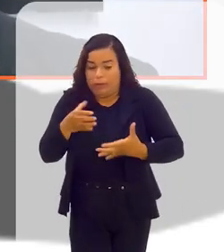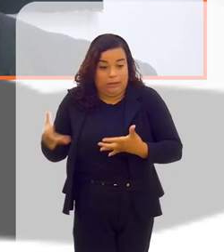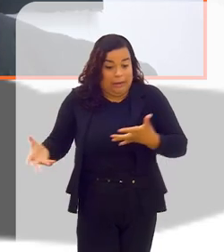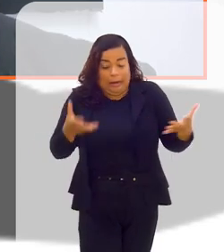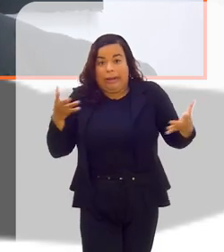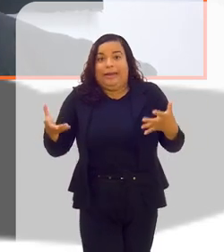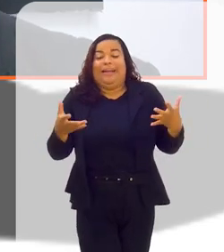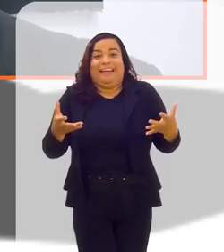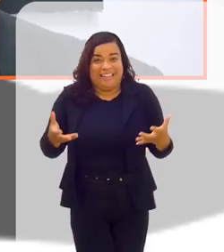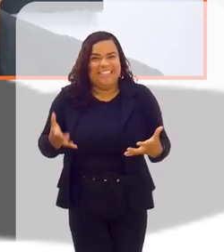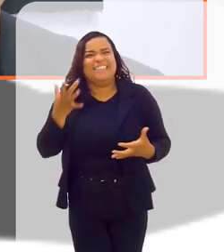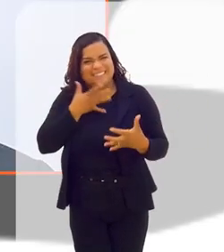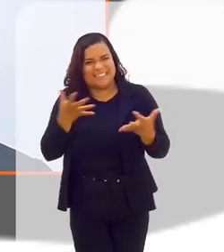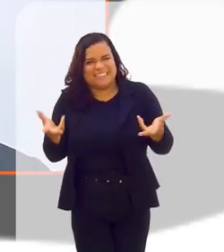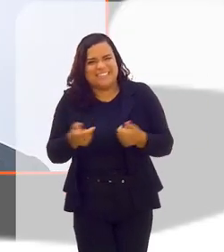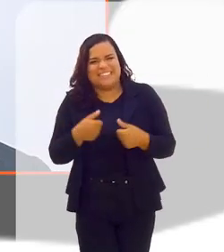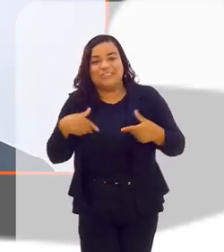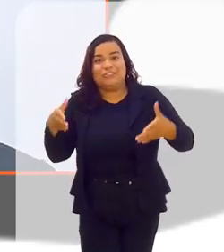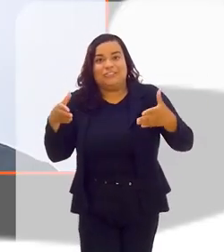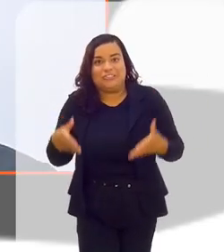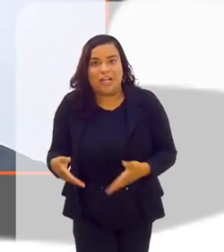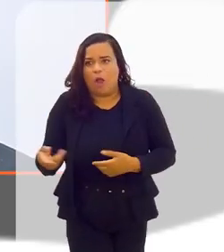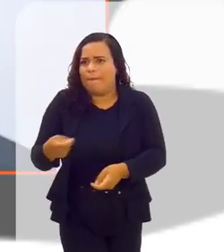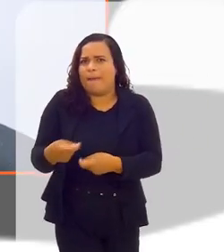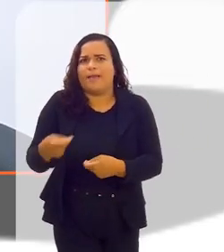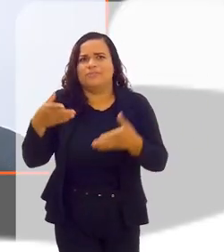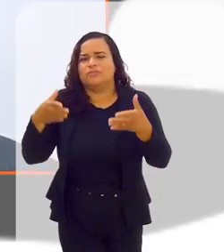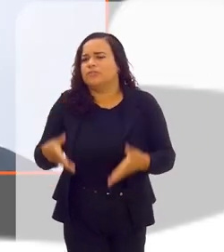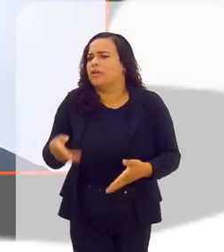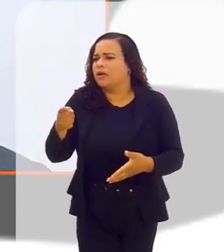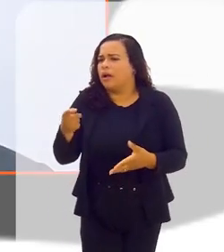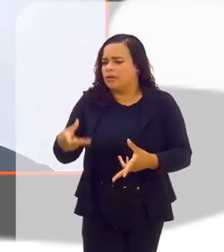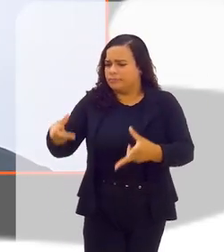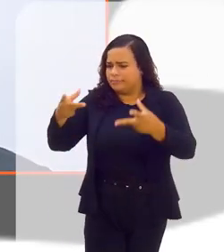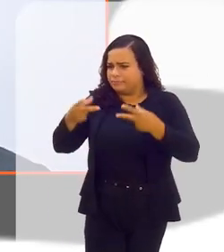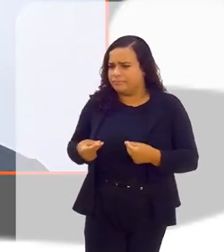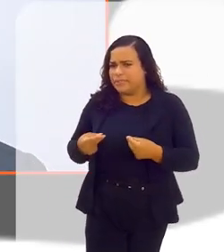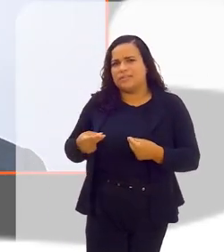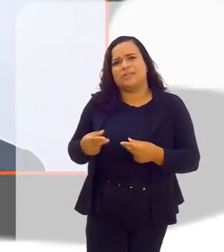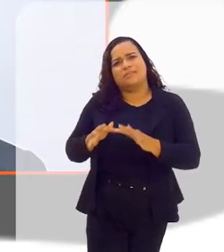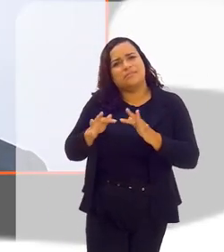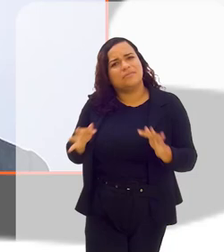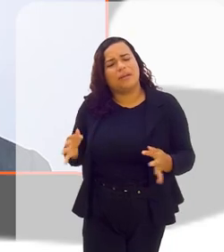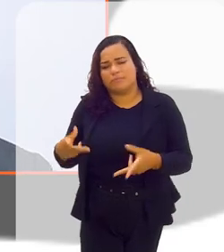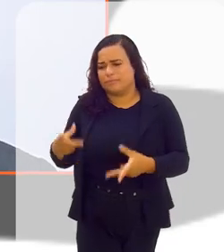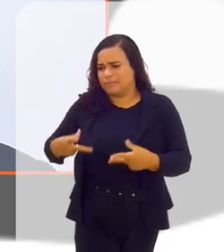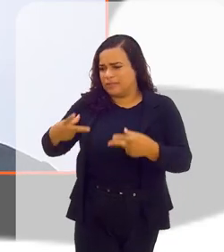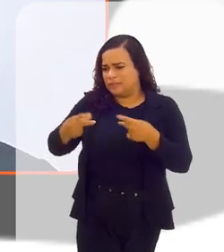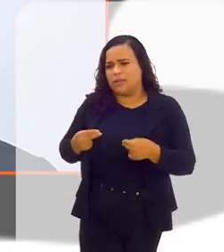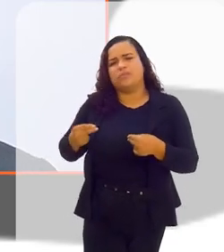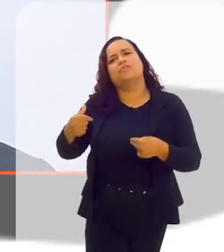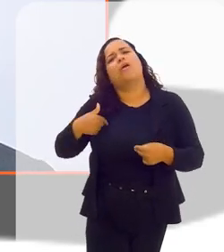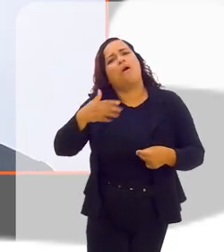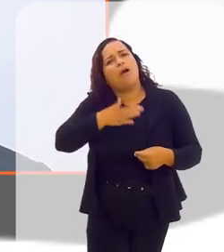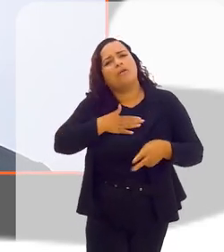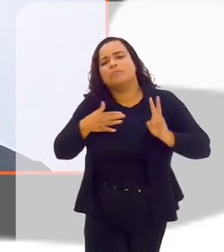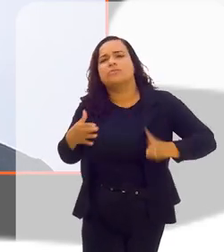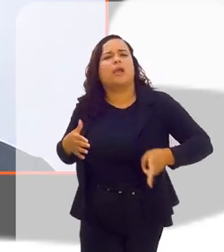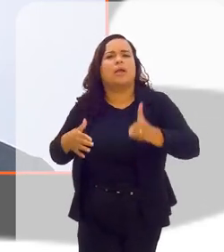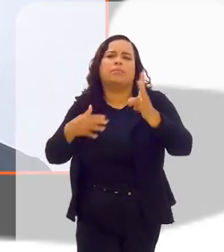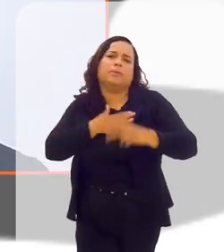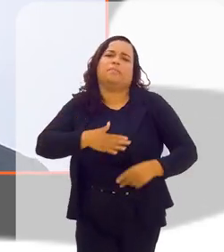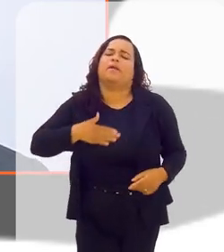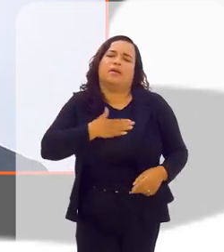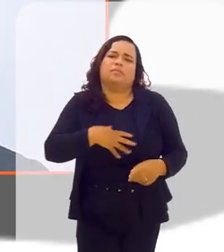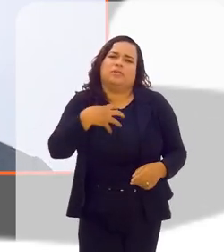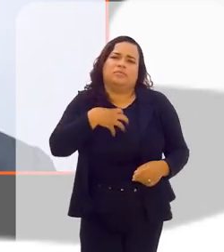na vida, né? É muito gostoso quando você vai num comércio e você recebe um presente, um mimo, né? Presentear os outros sempre